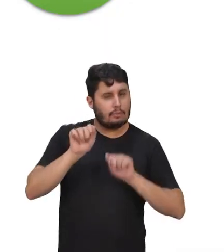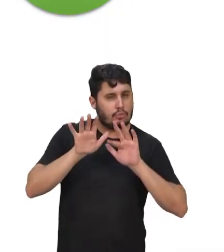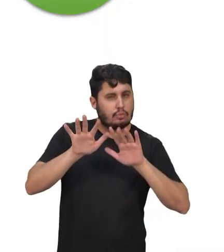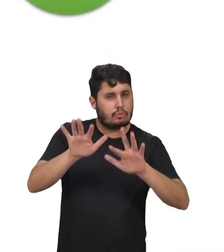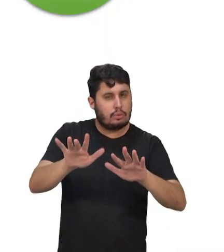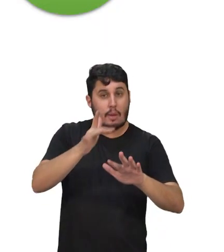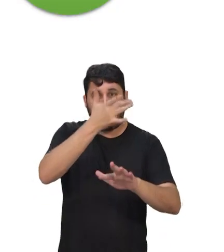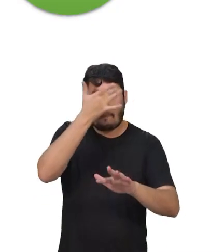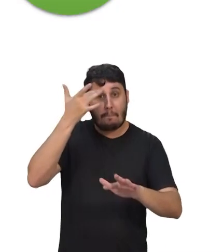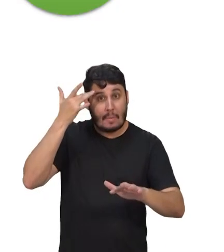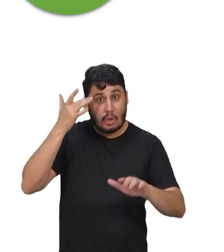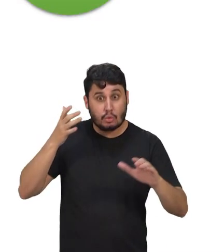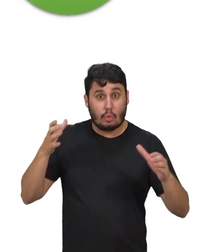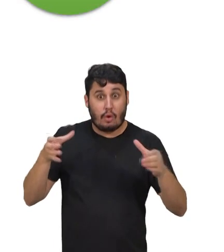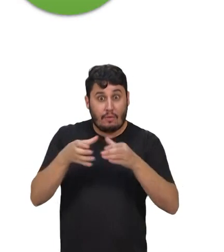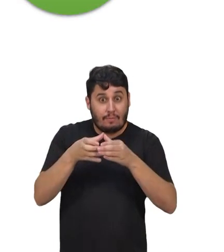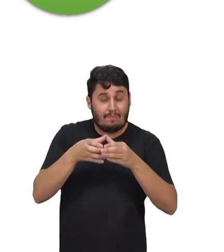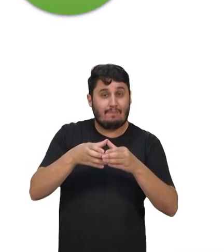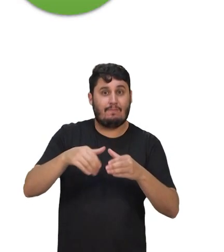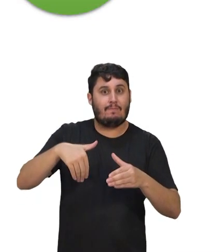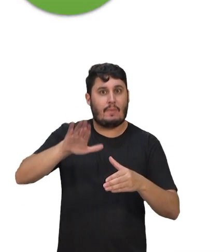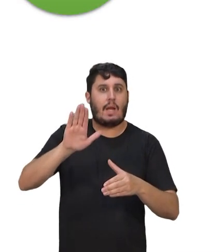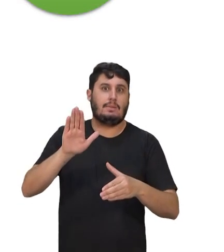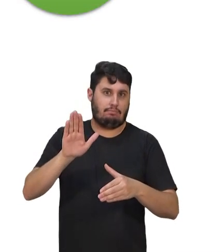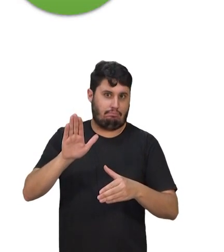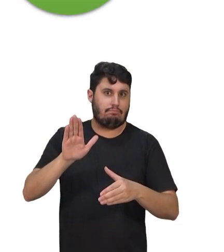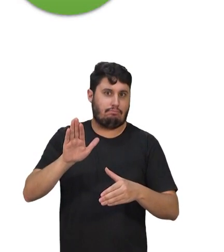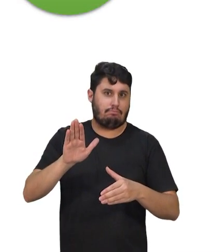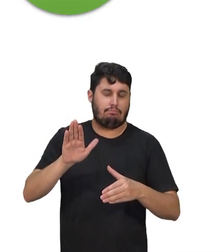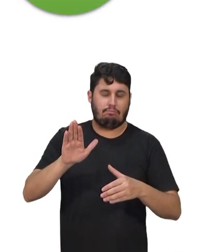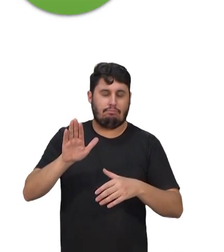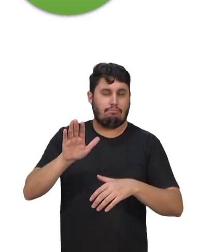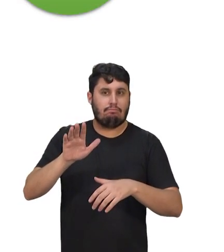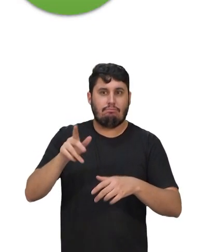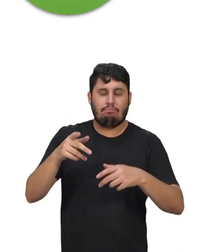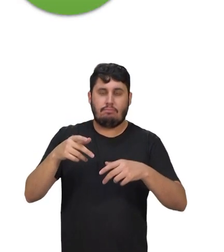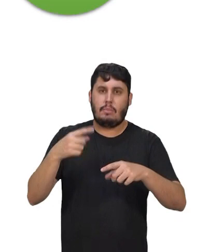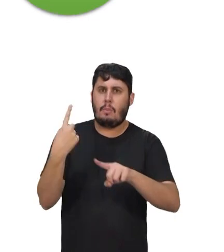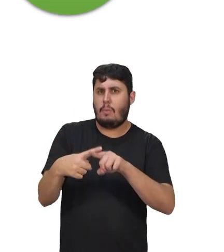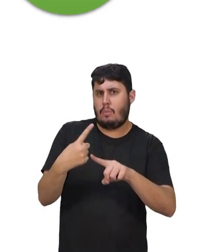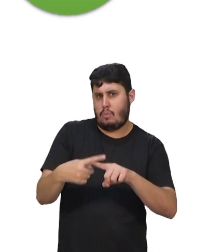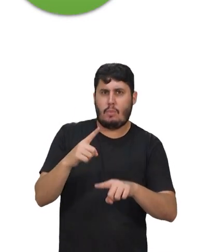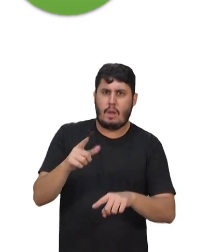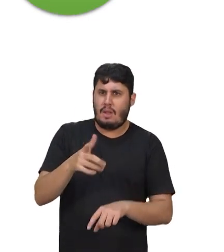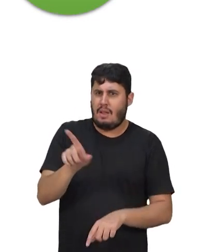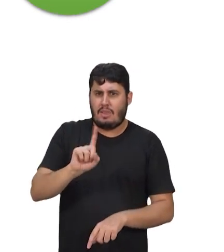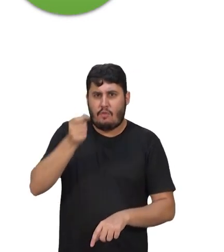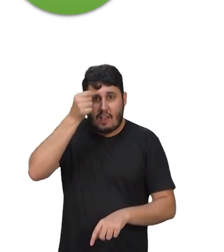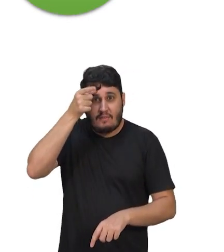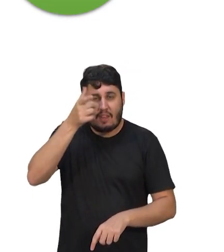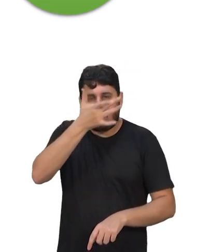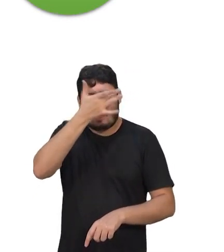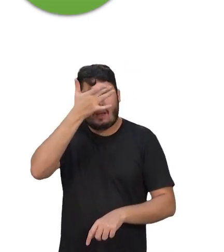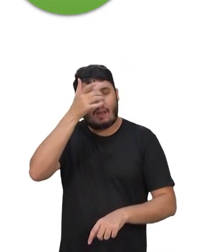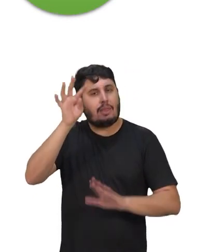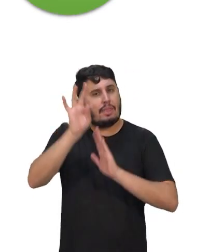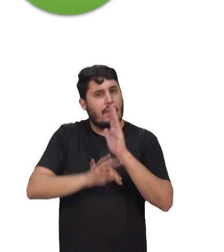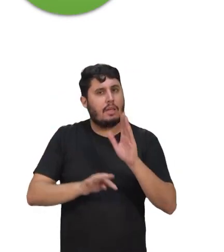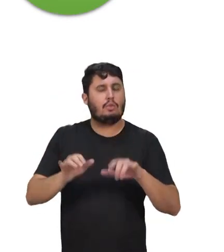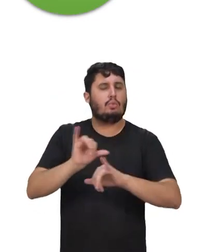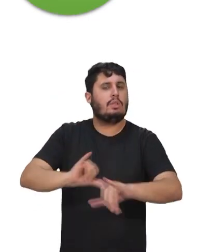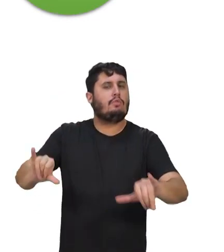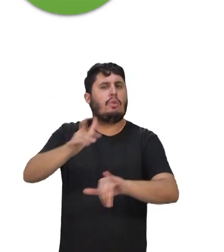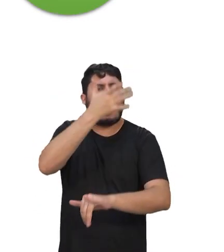propaganda. Sim, é essa a função do texto publicitário. Ele não vai criar uma publicidade para um público que não tenha nada a ver com aquilo que ele está